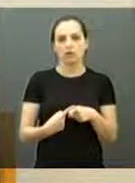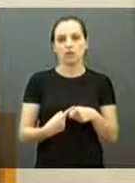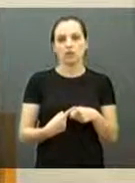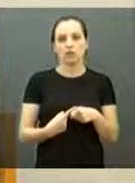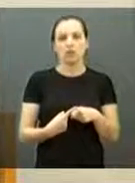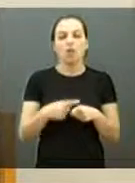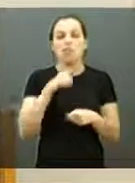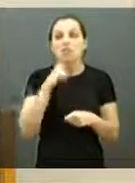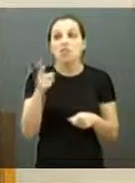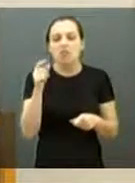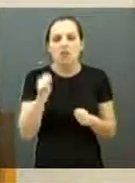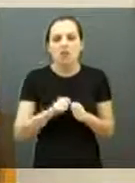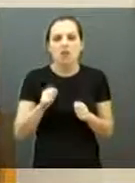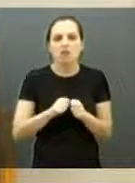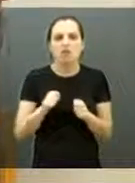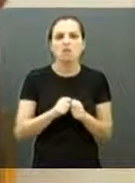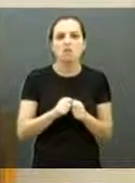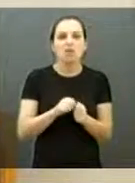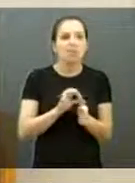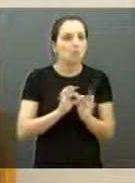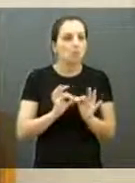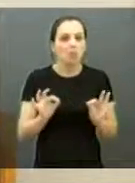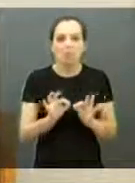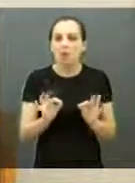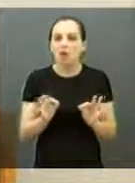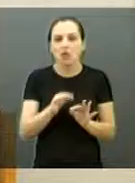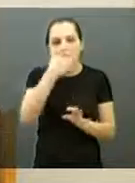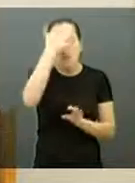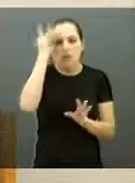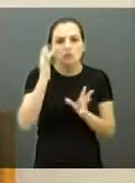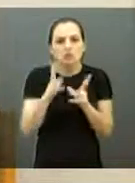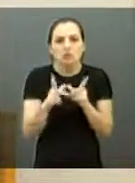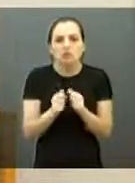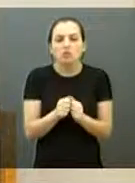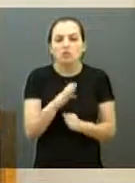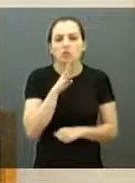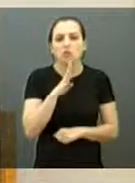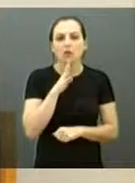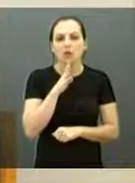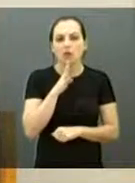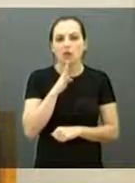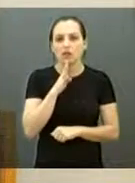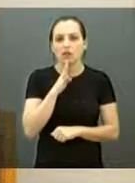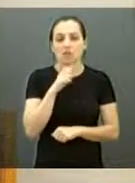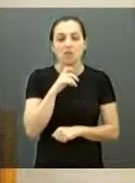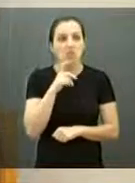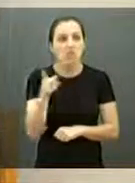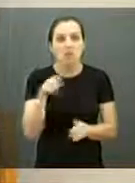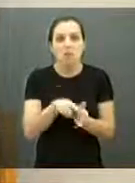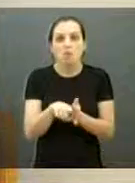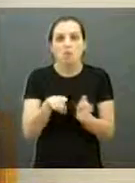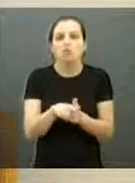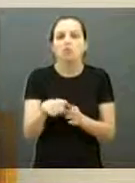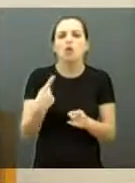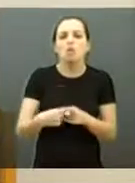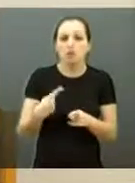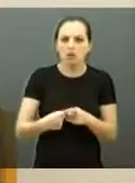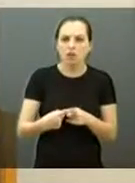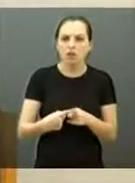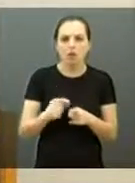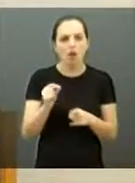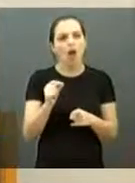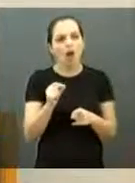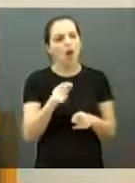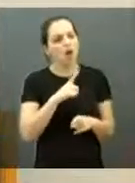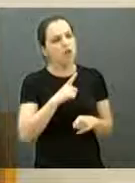Ninguém fez isso aqui, uma coisa simples. São pessoas que todo mundo conhece. Ninguém foi lá perguntar por quê. Ô, doutor, o